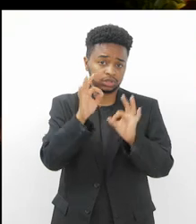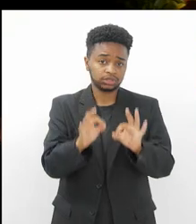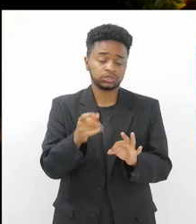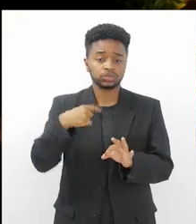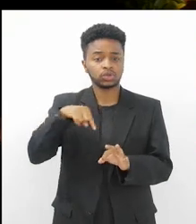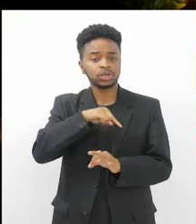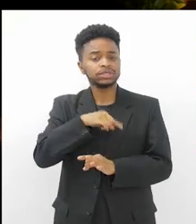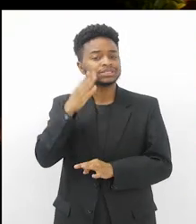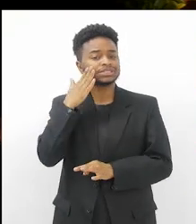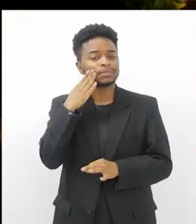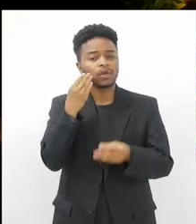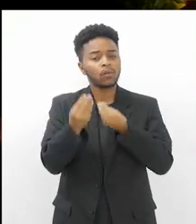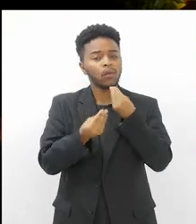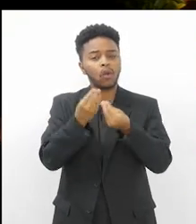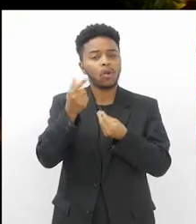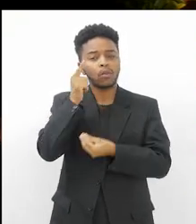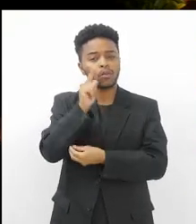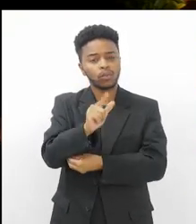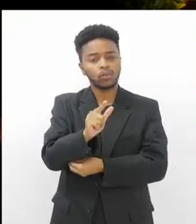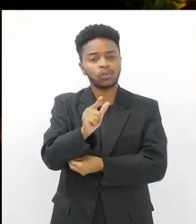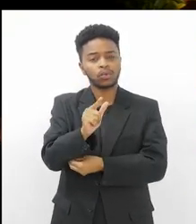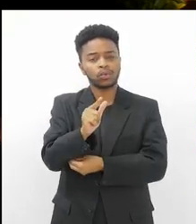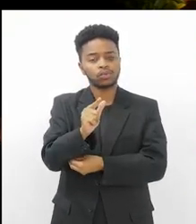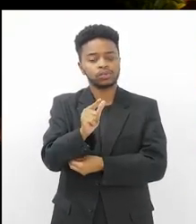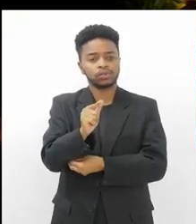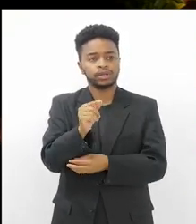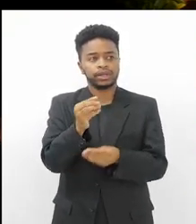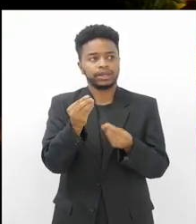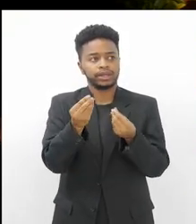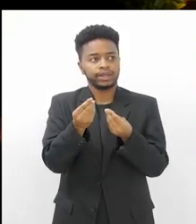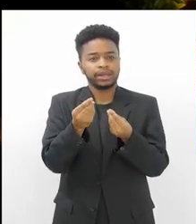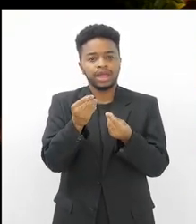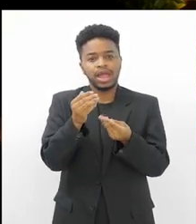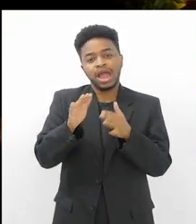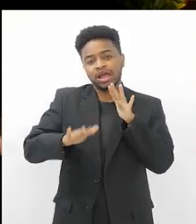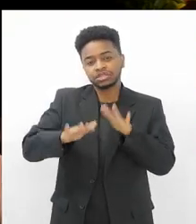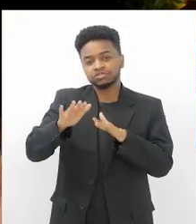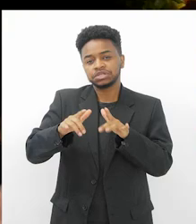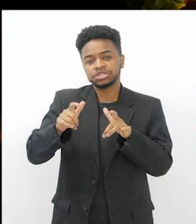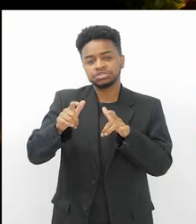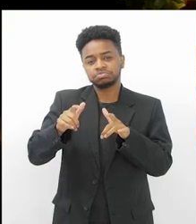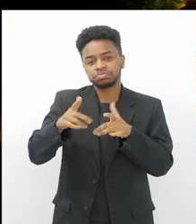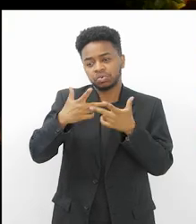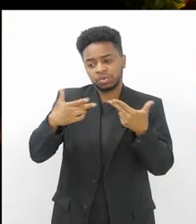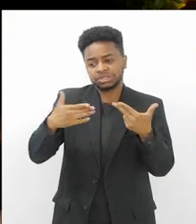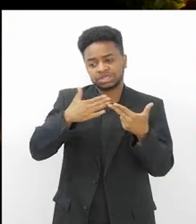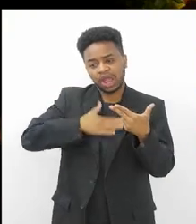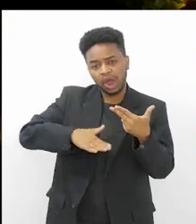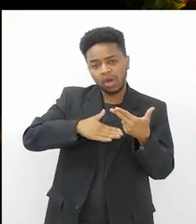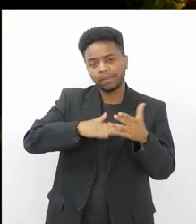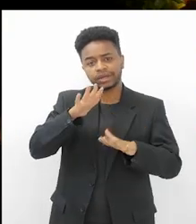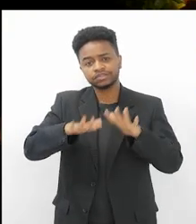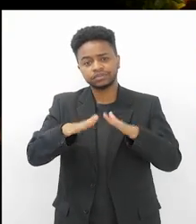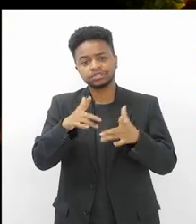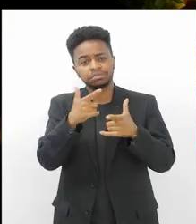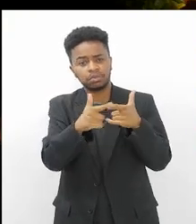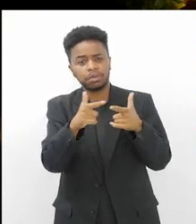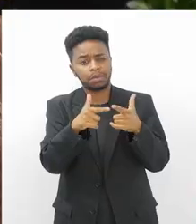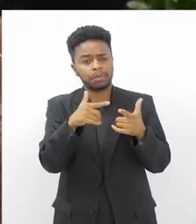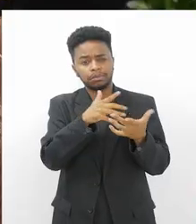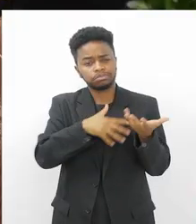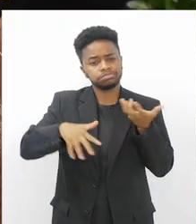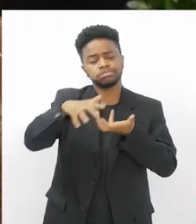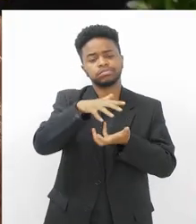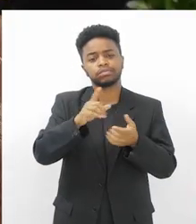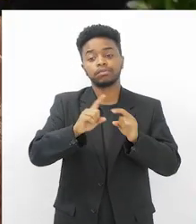importante, sabe? Da gente saber como é que a gente consegue navegar, às vezes, águas calmas e, às vezes, águas revoltas.